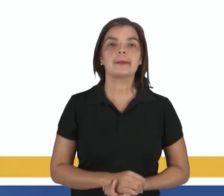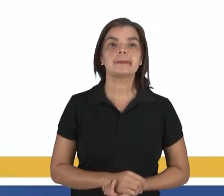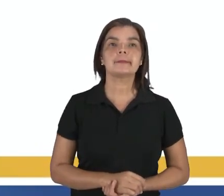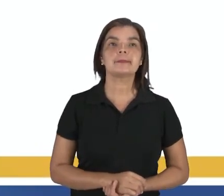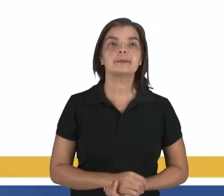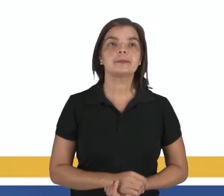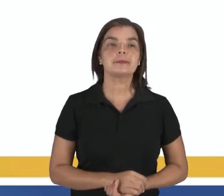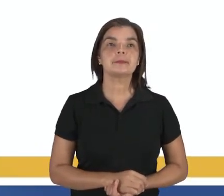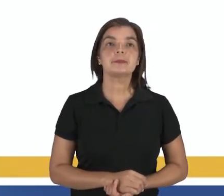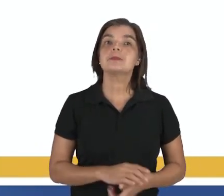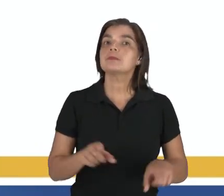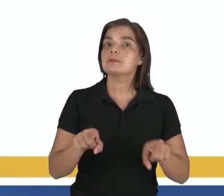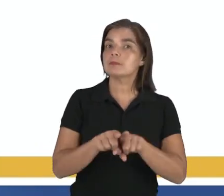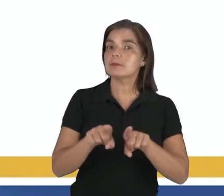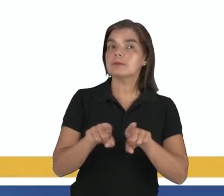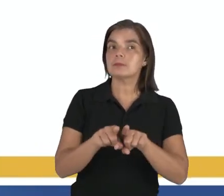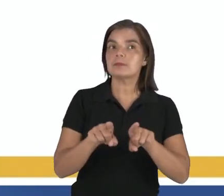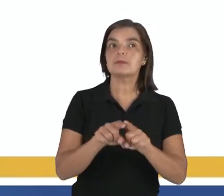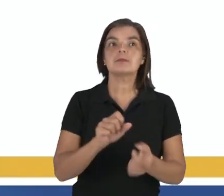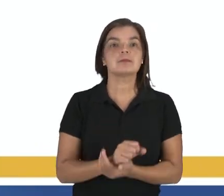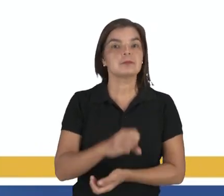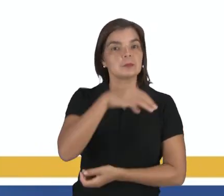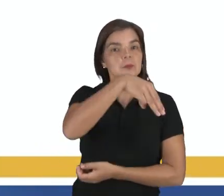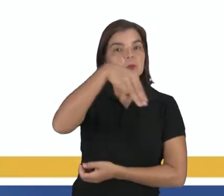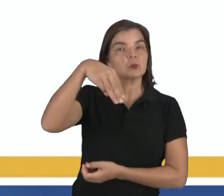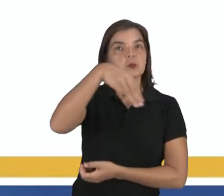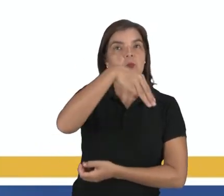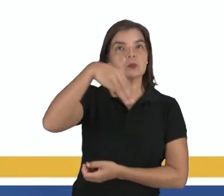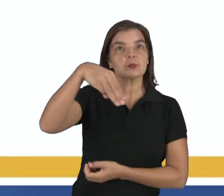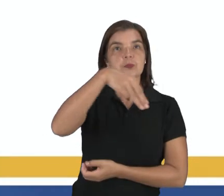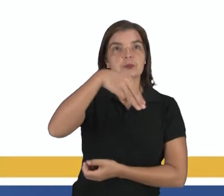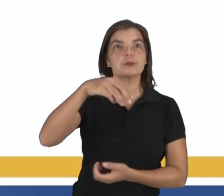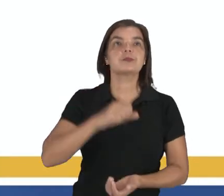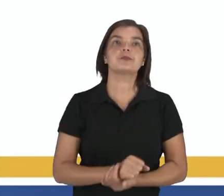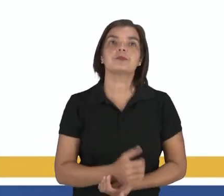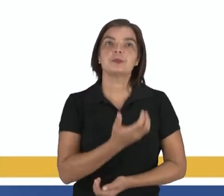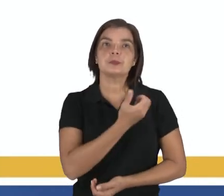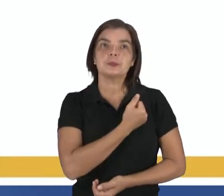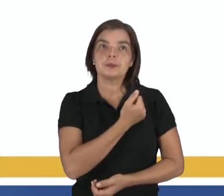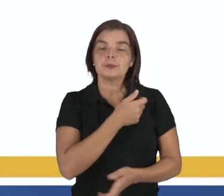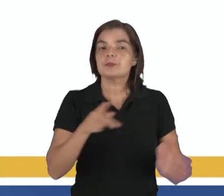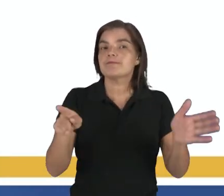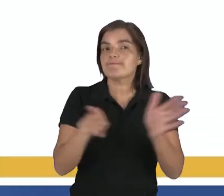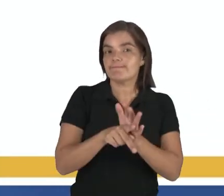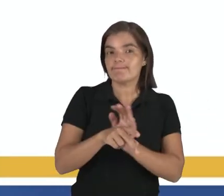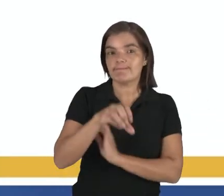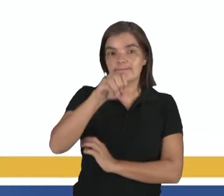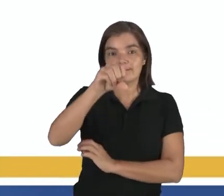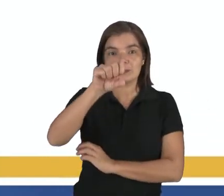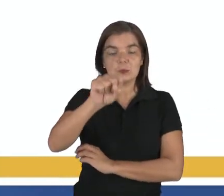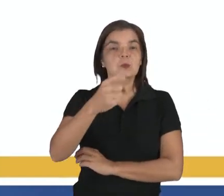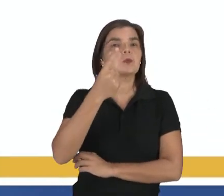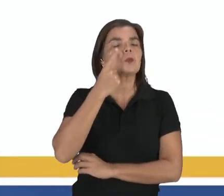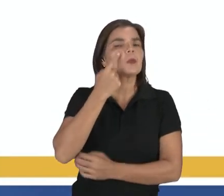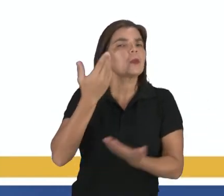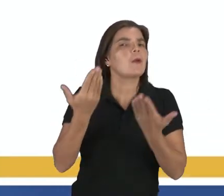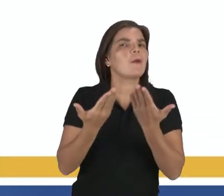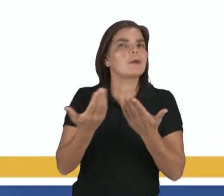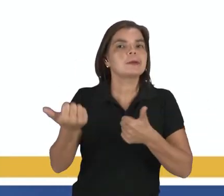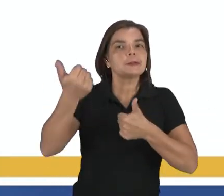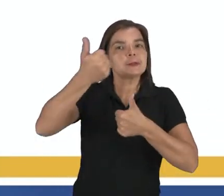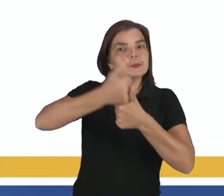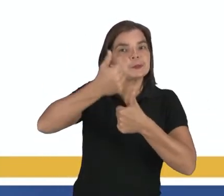em gramas. E ele também nos deu a massa molar da substância específica. Então, o que nós vamos